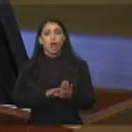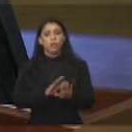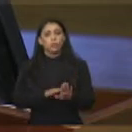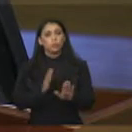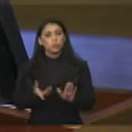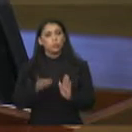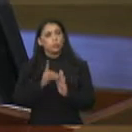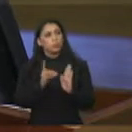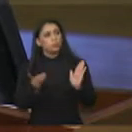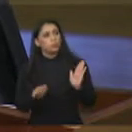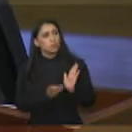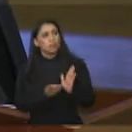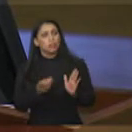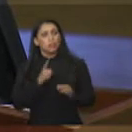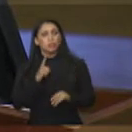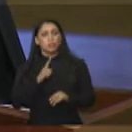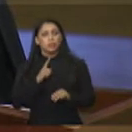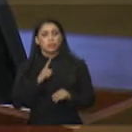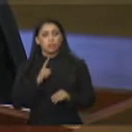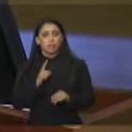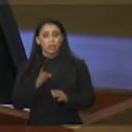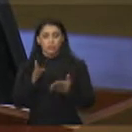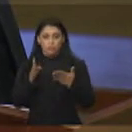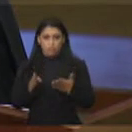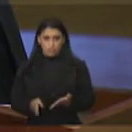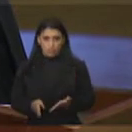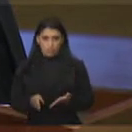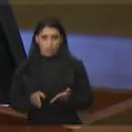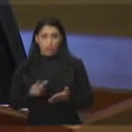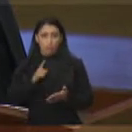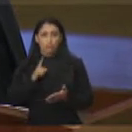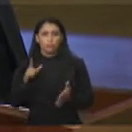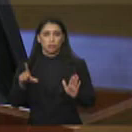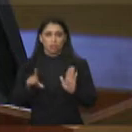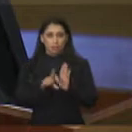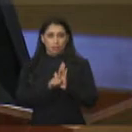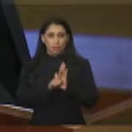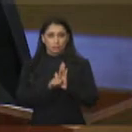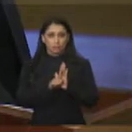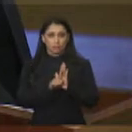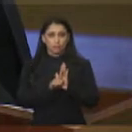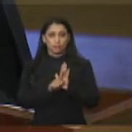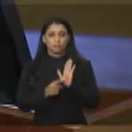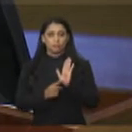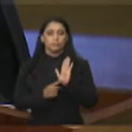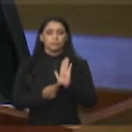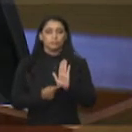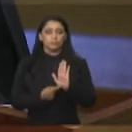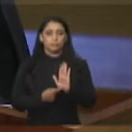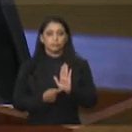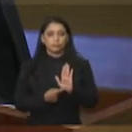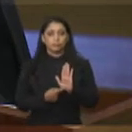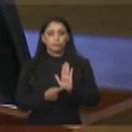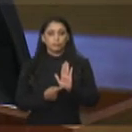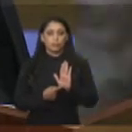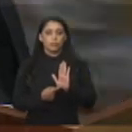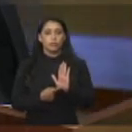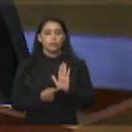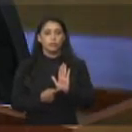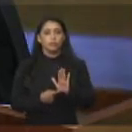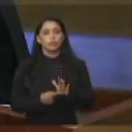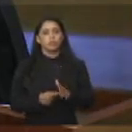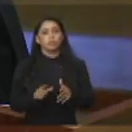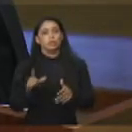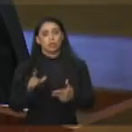de decreto que, a pretexto de dar fiel execução à lei, exorbita flagrantemente do âmbito do